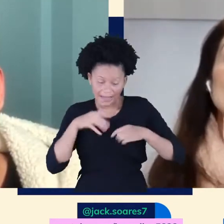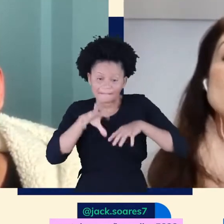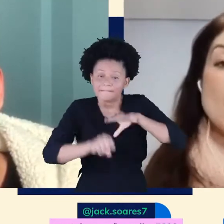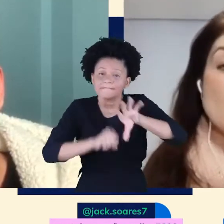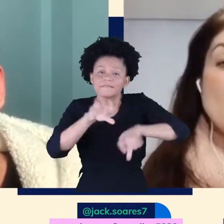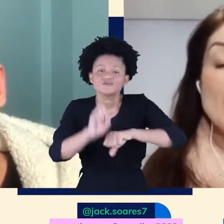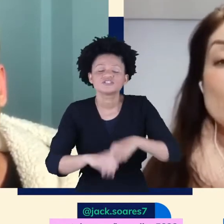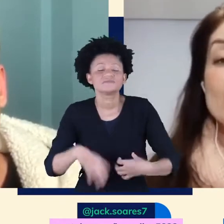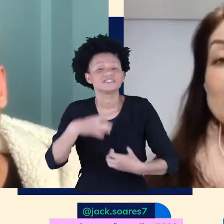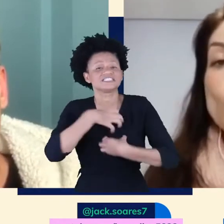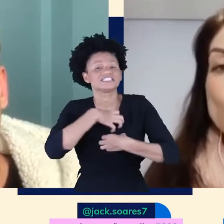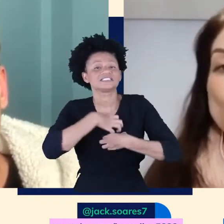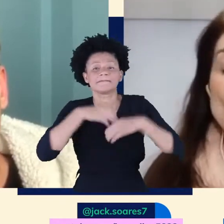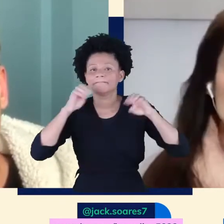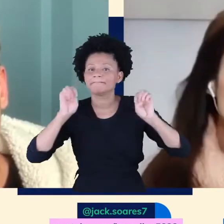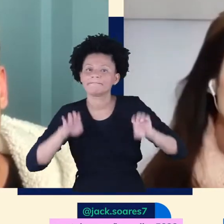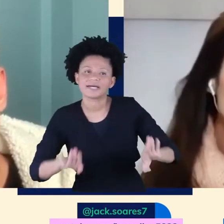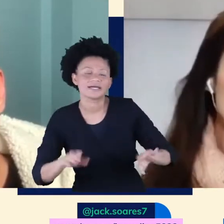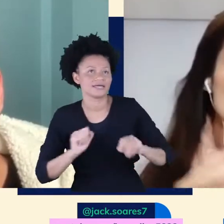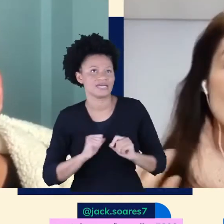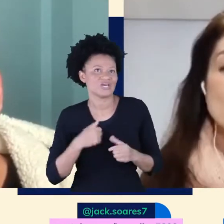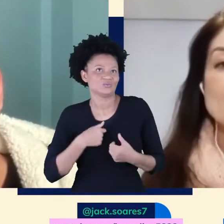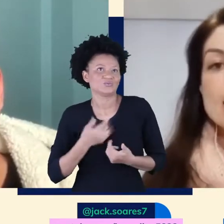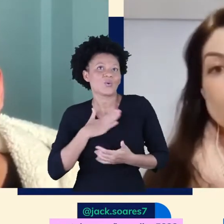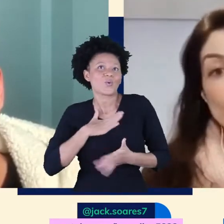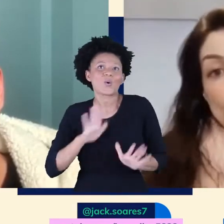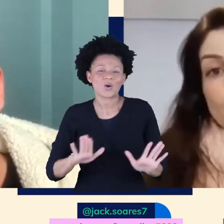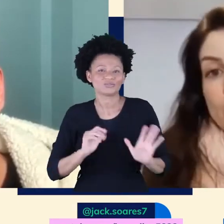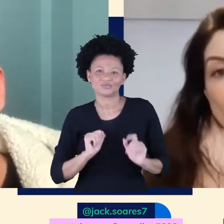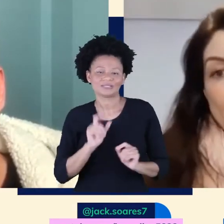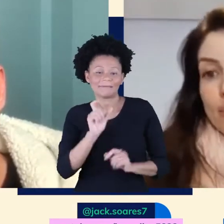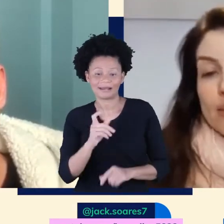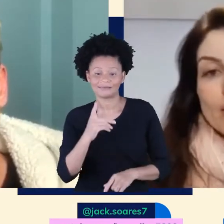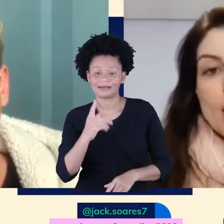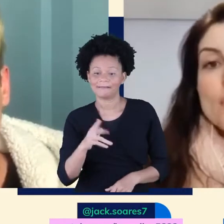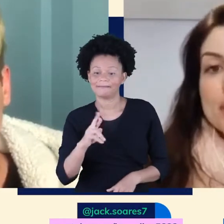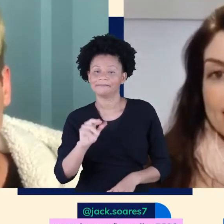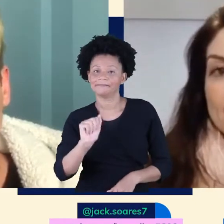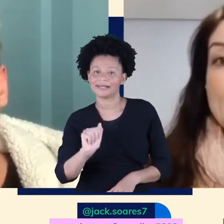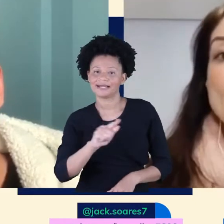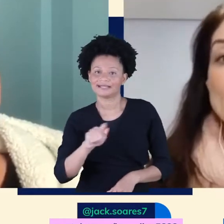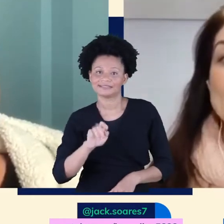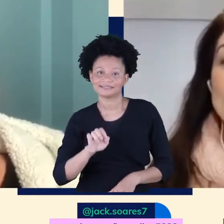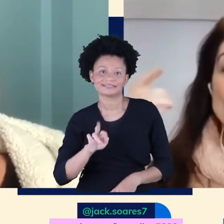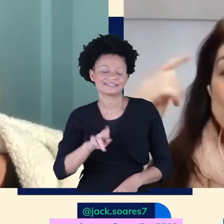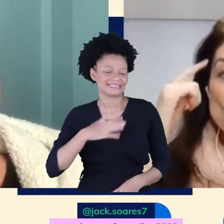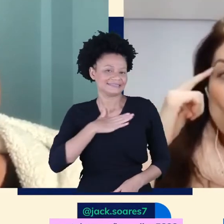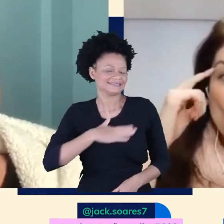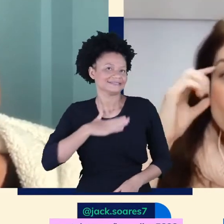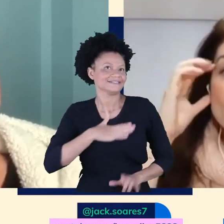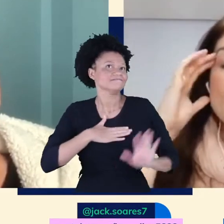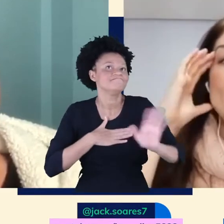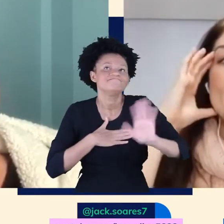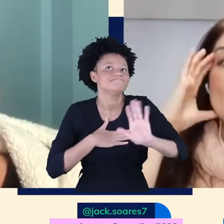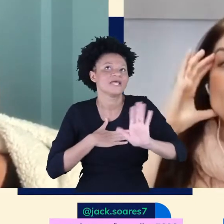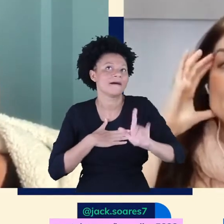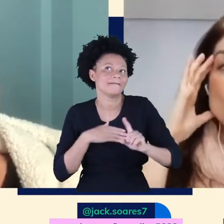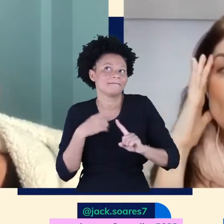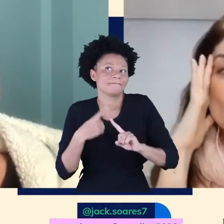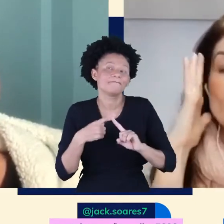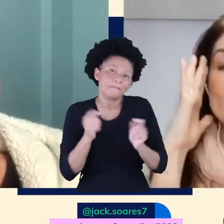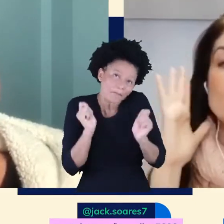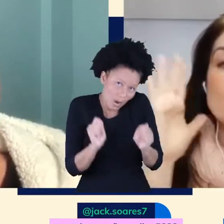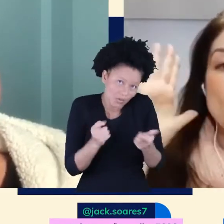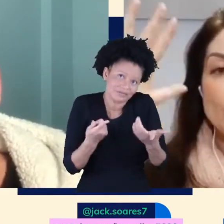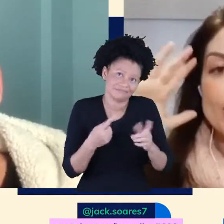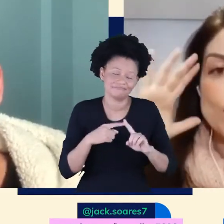pelo bem-estar. Eu até não uso muito o termo prazer, que pode ser também bem-estar e prazer, né? Mas é que as pessoas,